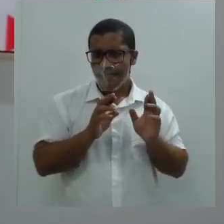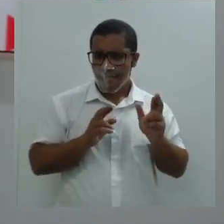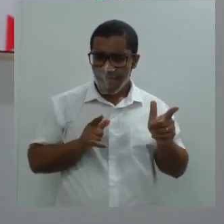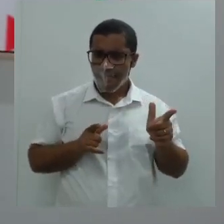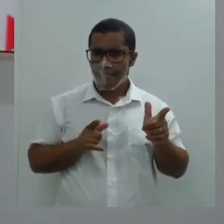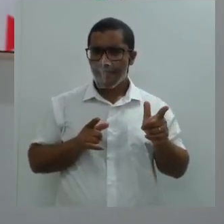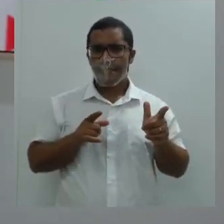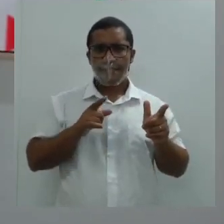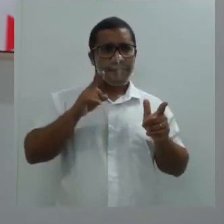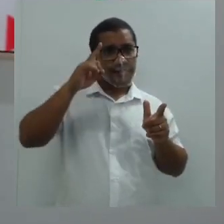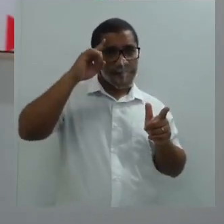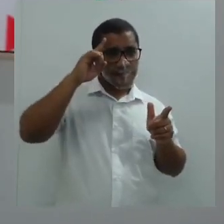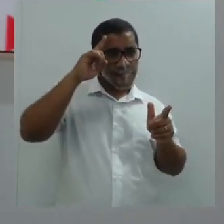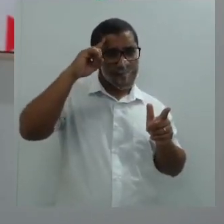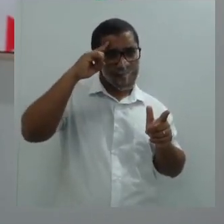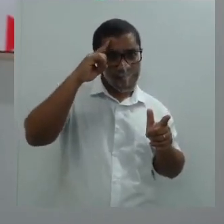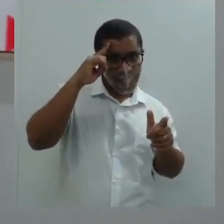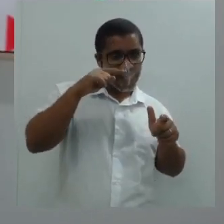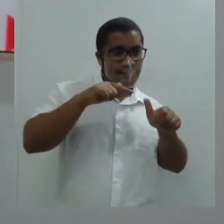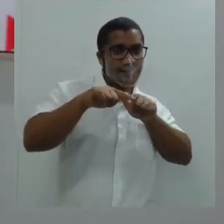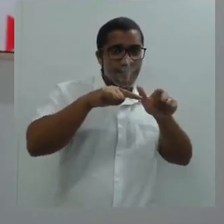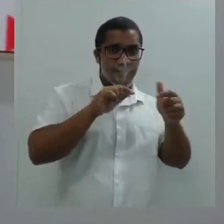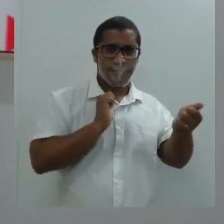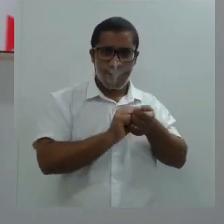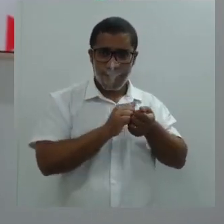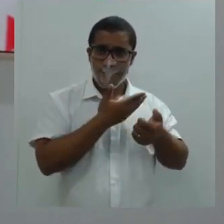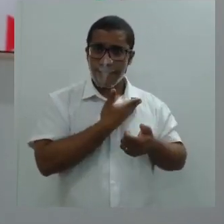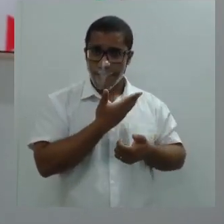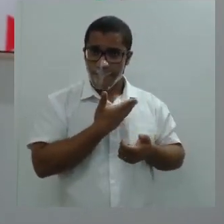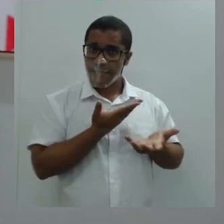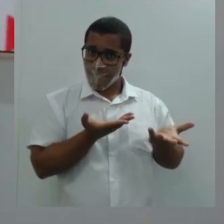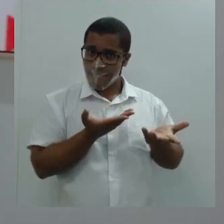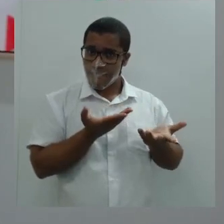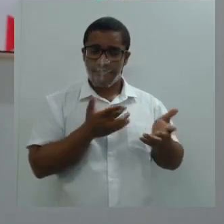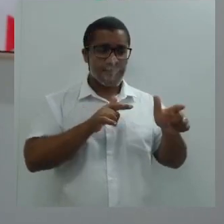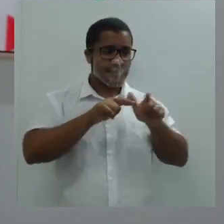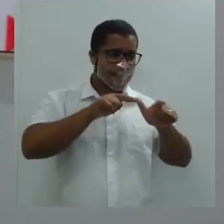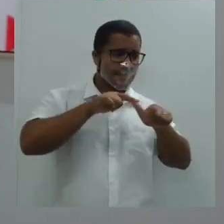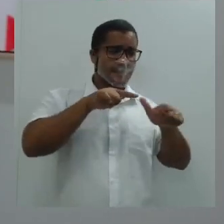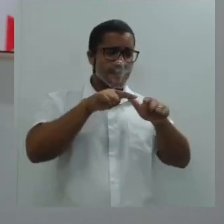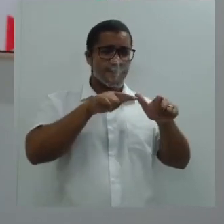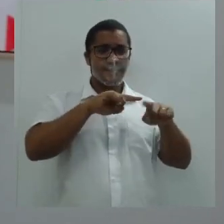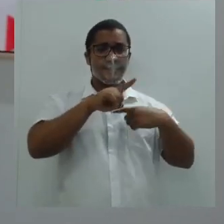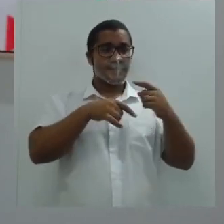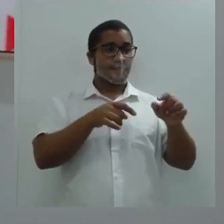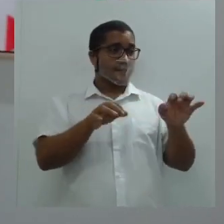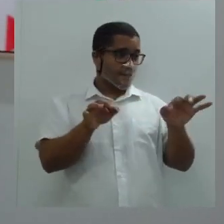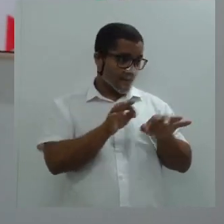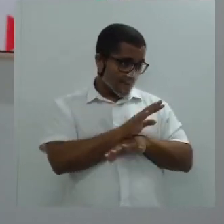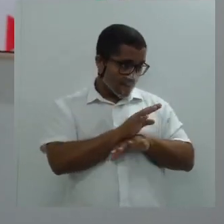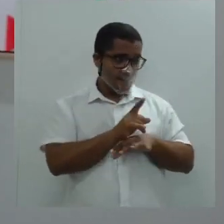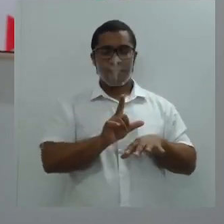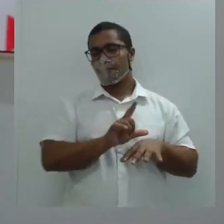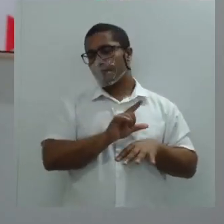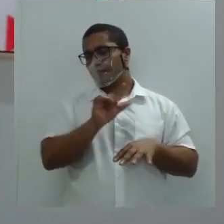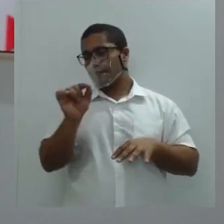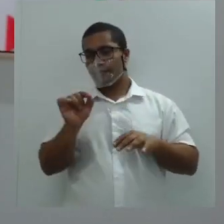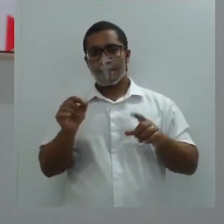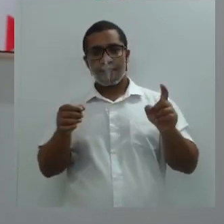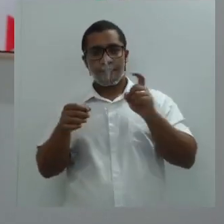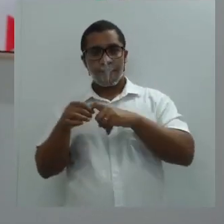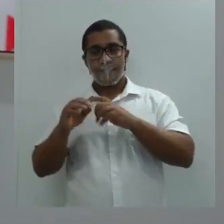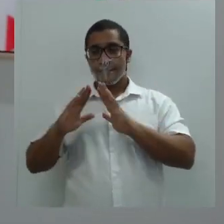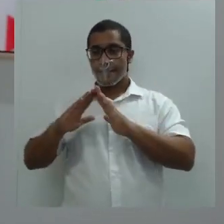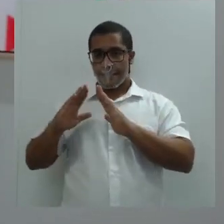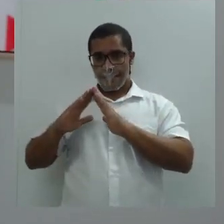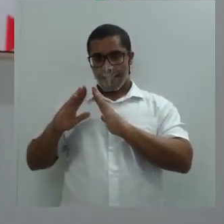você trabalha ao lado do seu colega, não é? Onde você, depois quando termina aquele expediente de trabalho, você vai